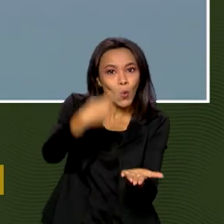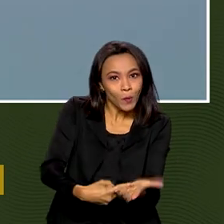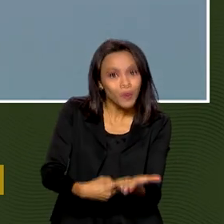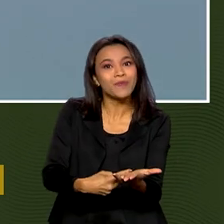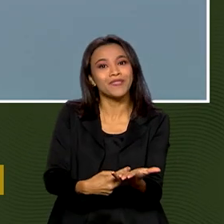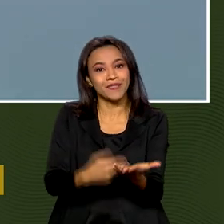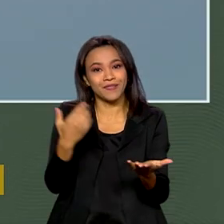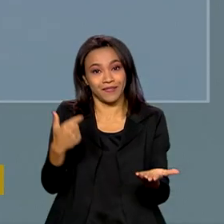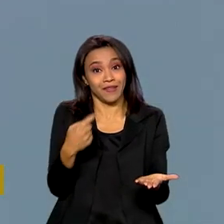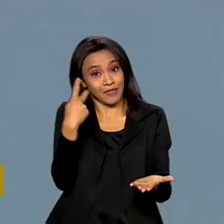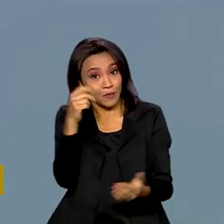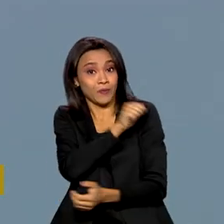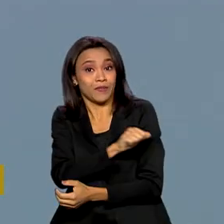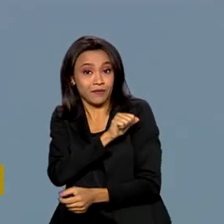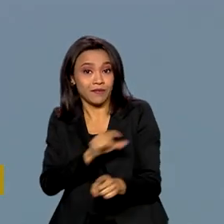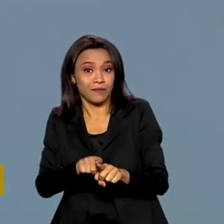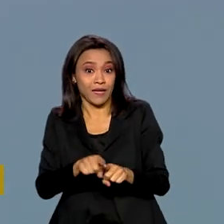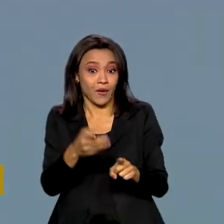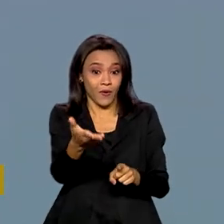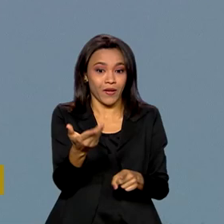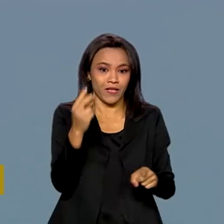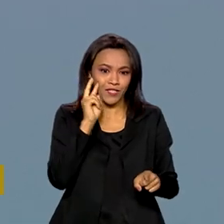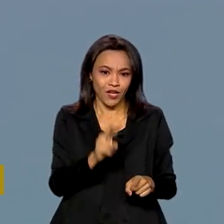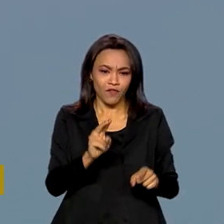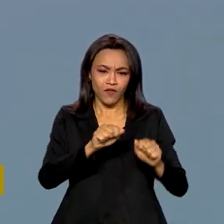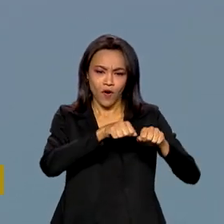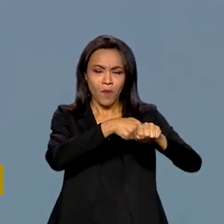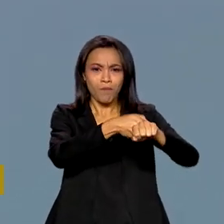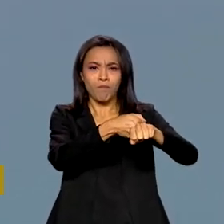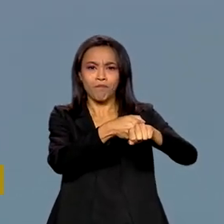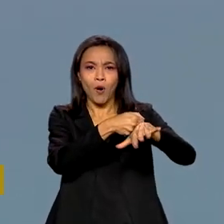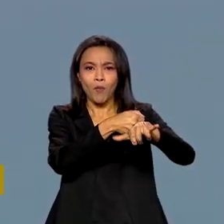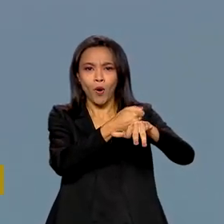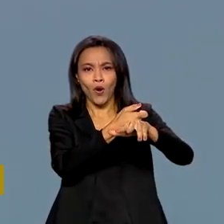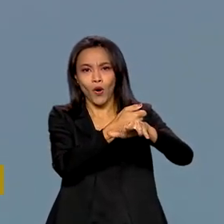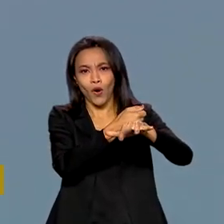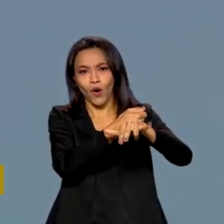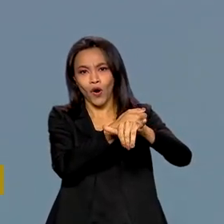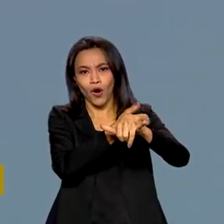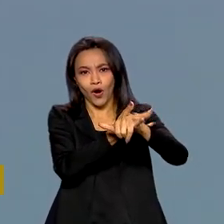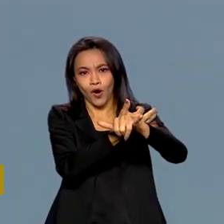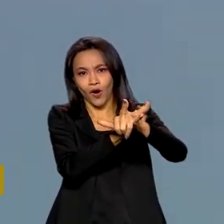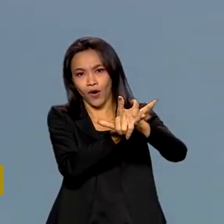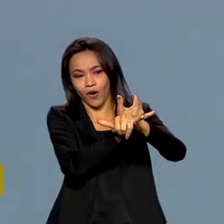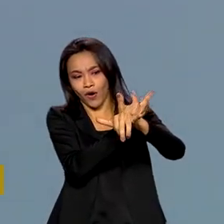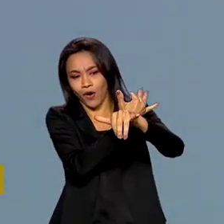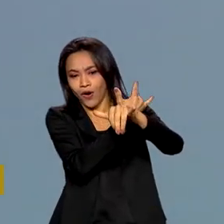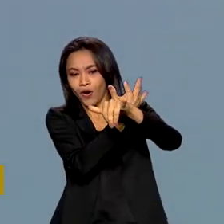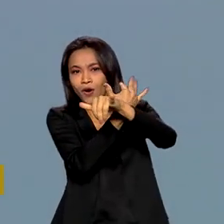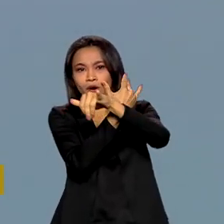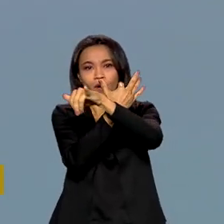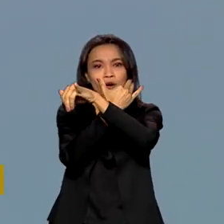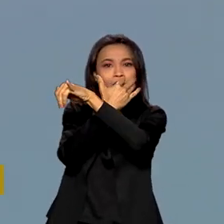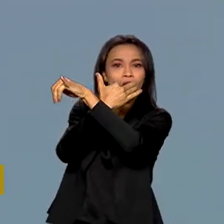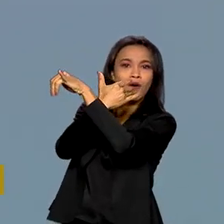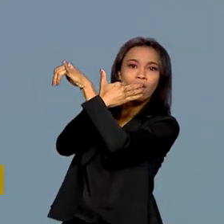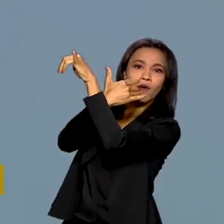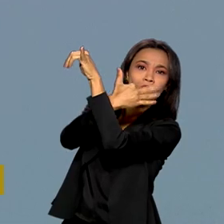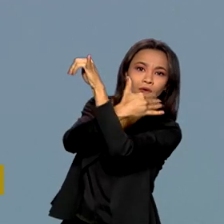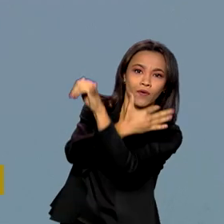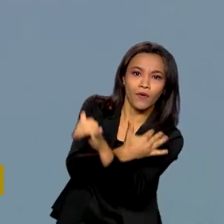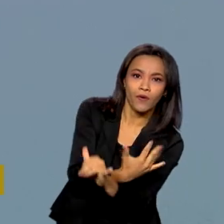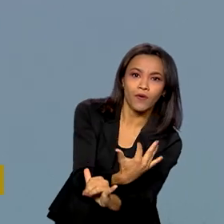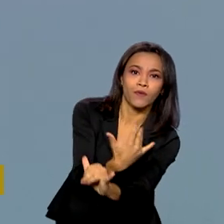de Janeiro. Ali a gente já vê fumaça. Perfeito. Né, então, vocês podem observar os tracinhos no céu com a fumaça, que eles vão soltando